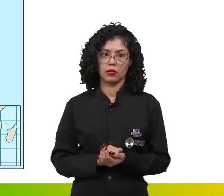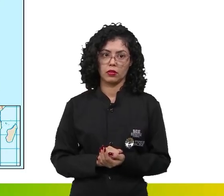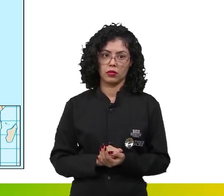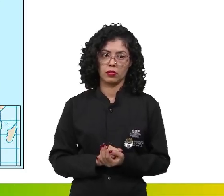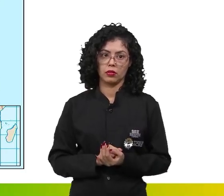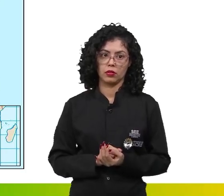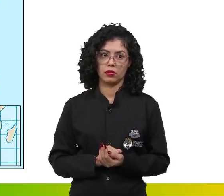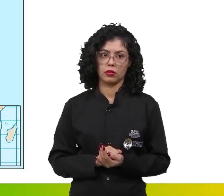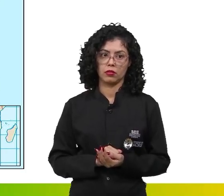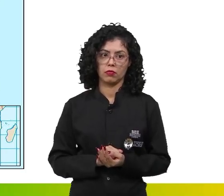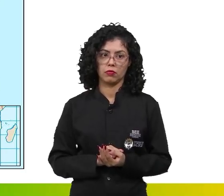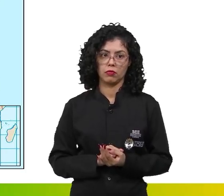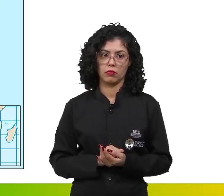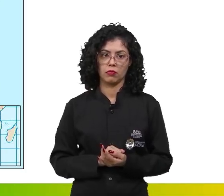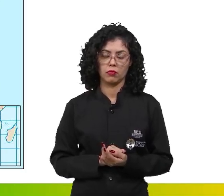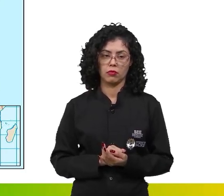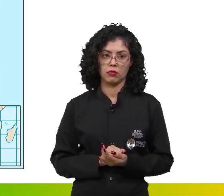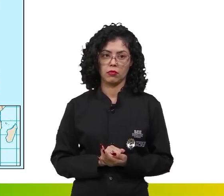Botsuana.